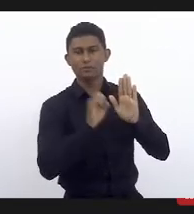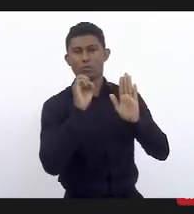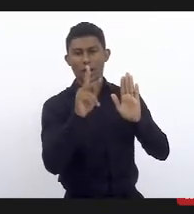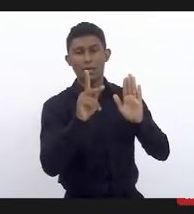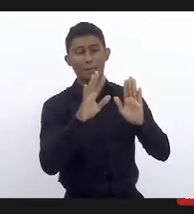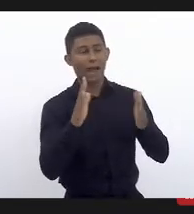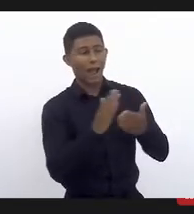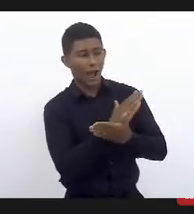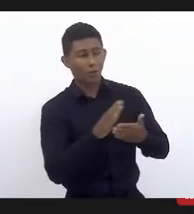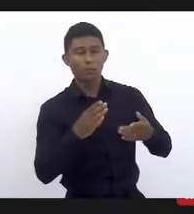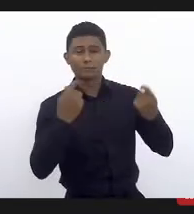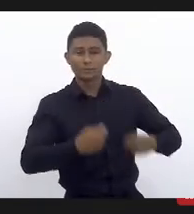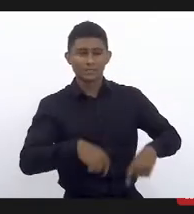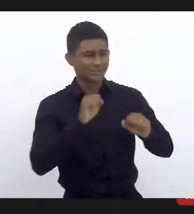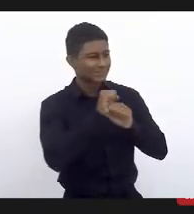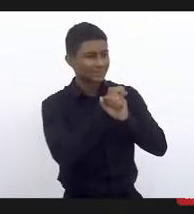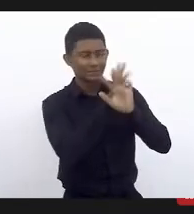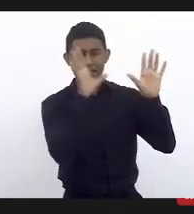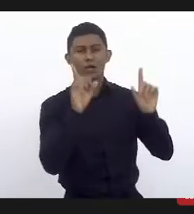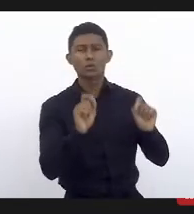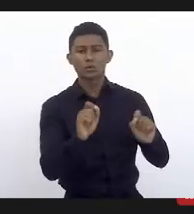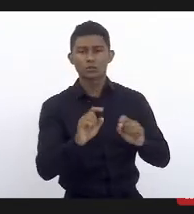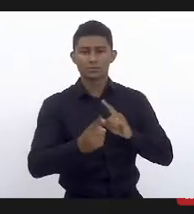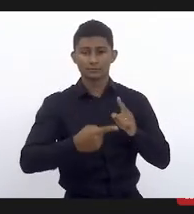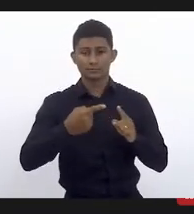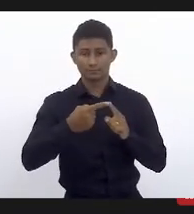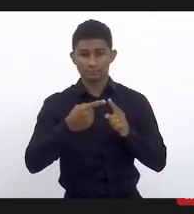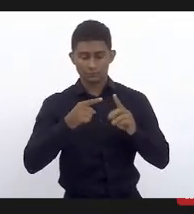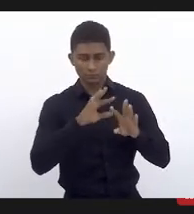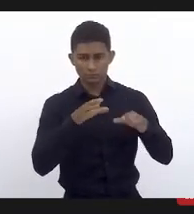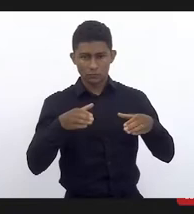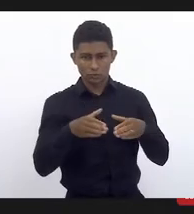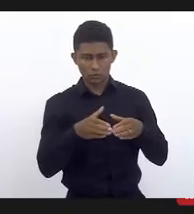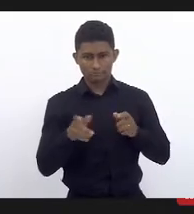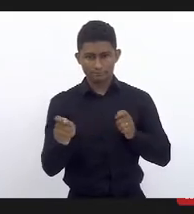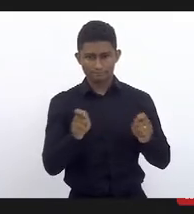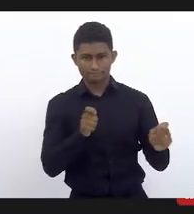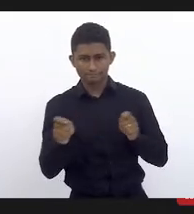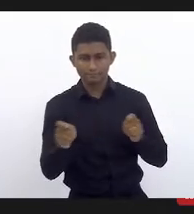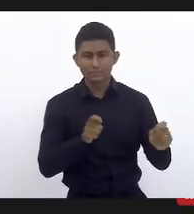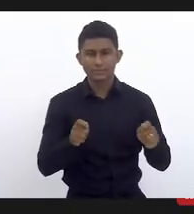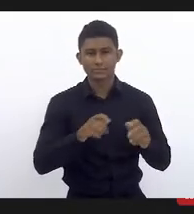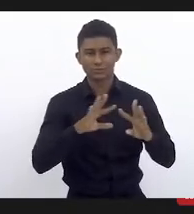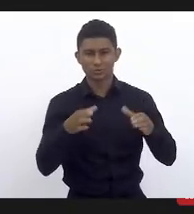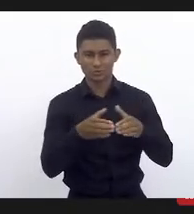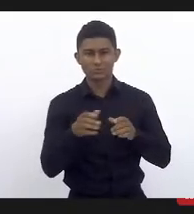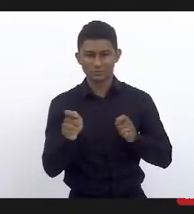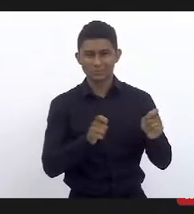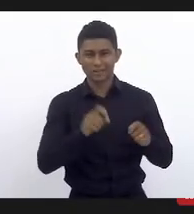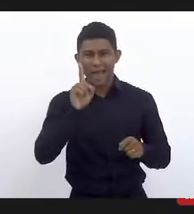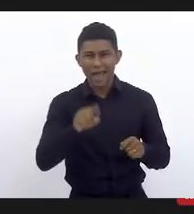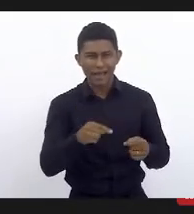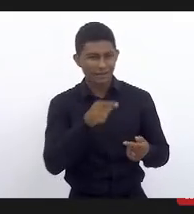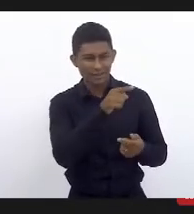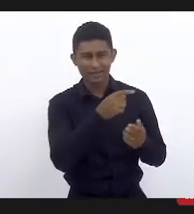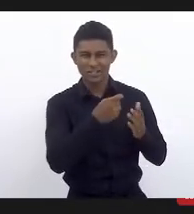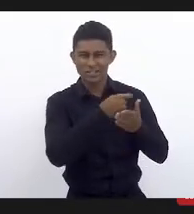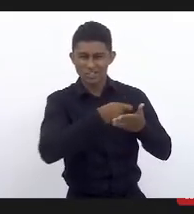regulamentação. Um, o comitê gestor. Eu não sei, comitê gestor, né, Luiz Paulo? Está escrito, desculpe.